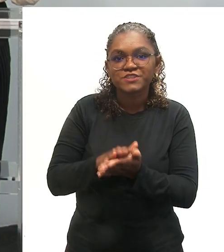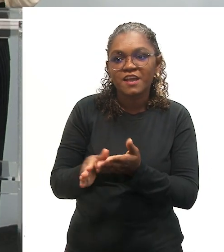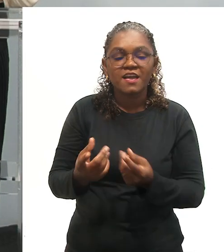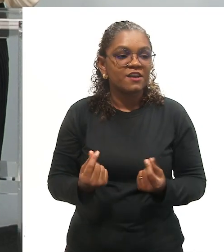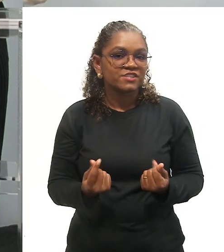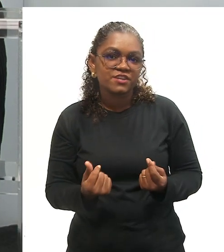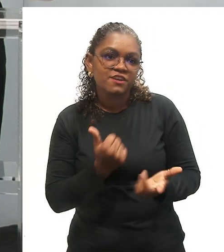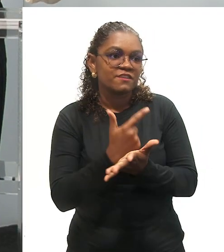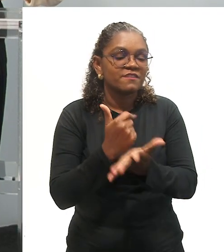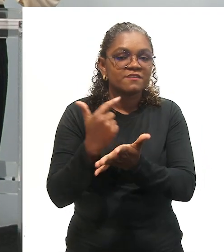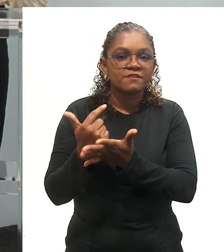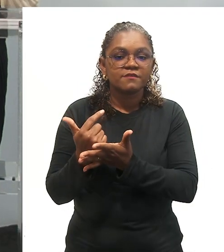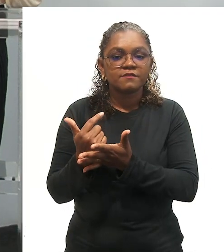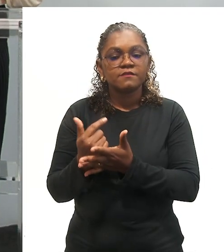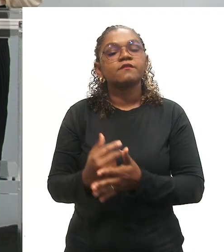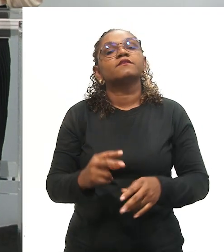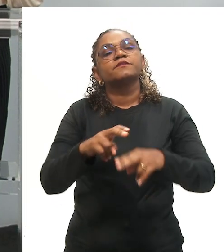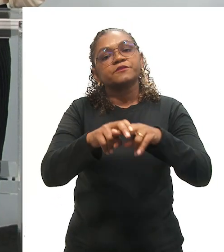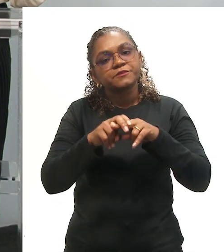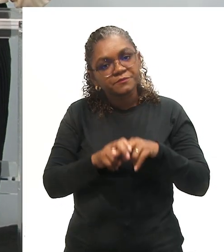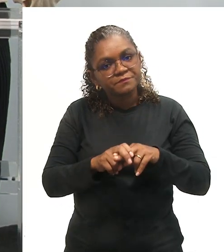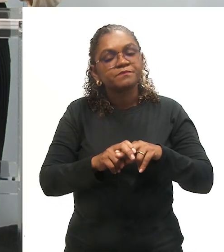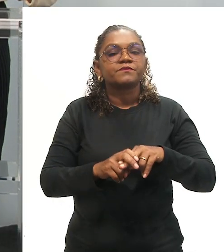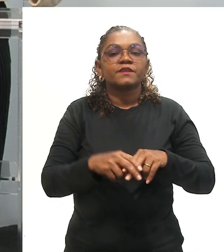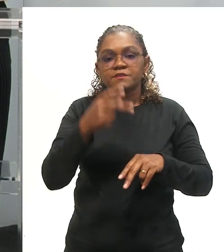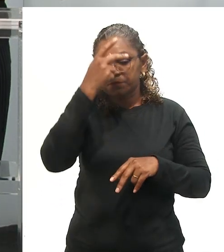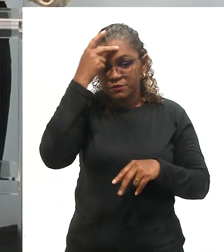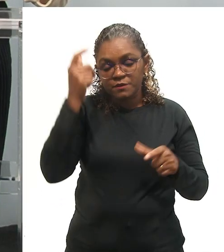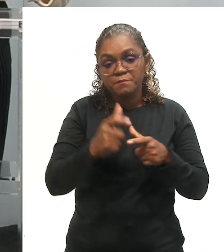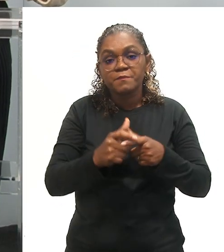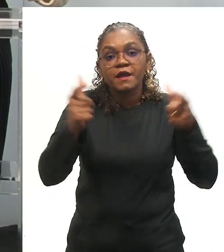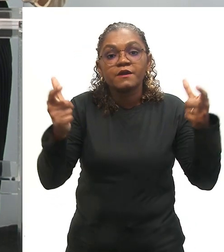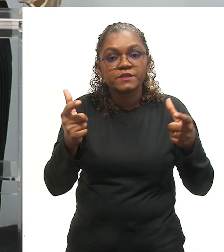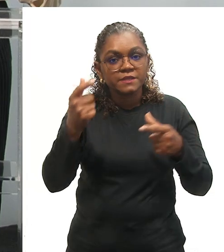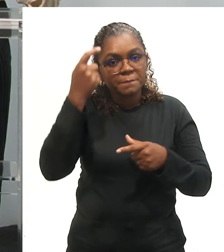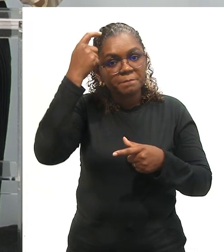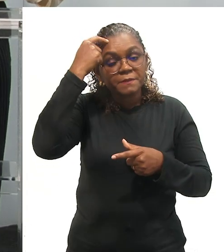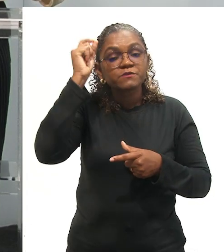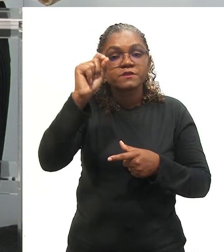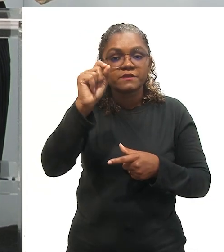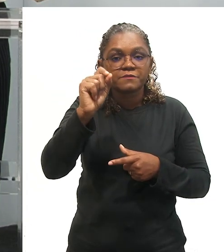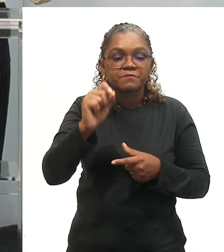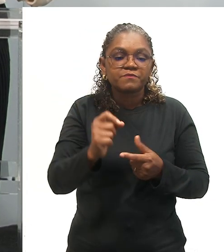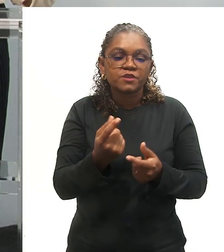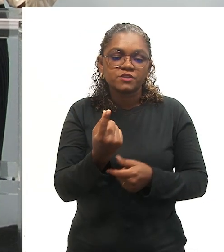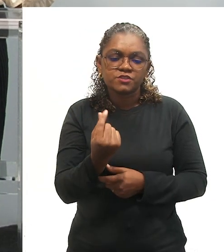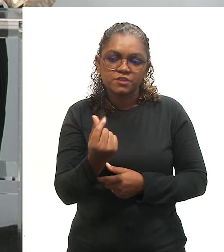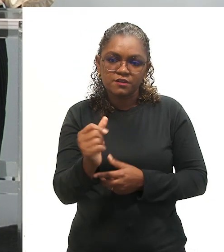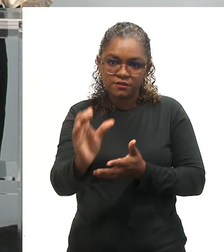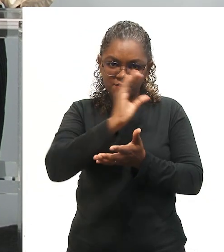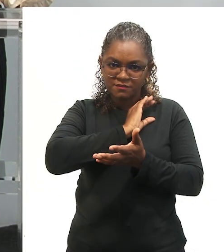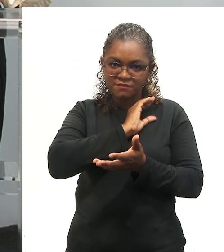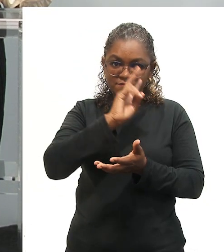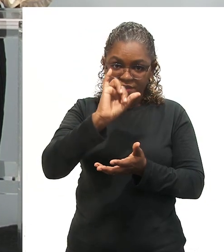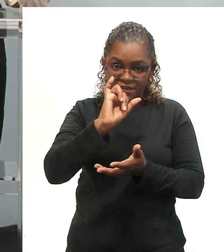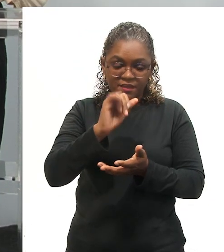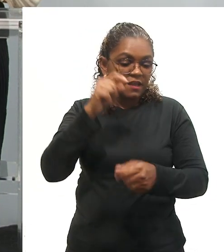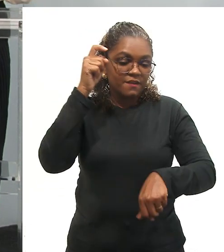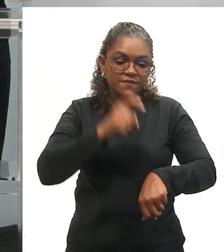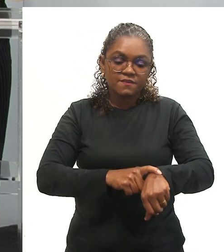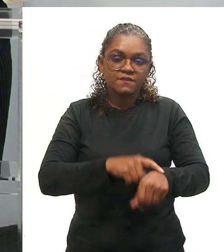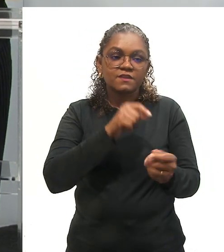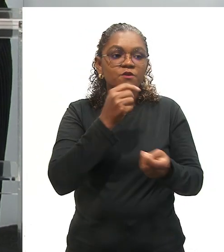trocar esse dinheiro por bens e por serviços. Então, para enriquecer uma sociedade, a gente precisa produzir mais desses bens